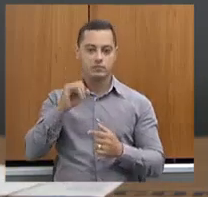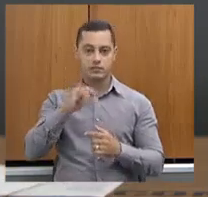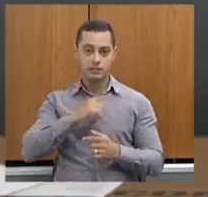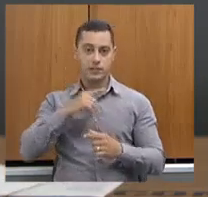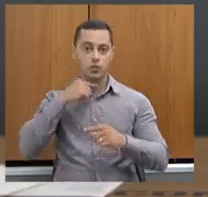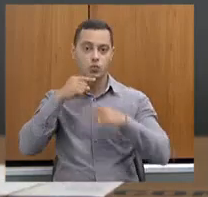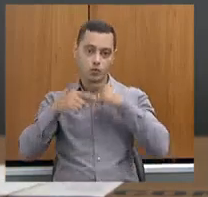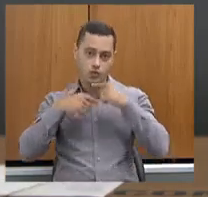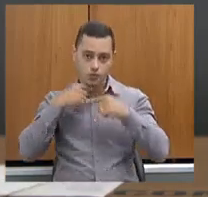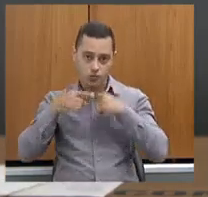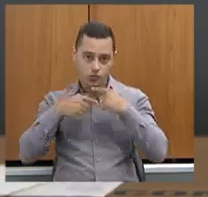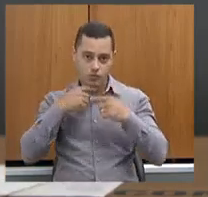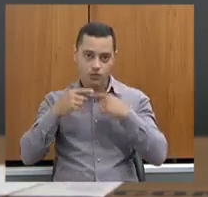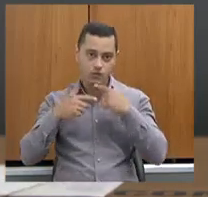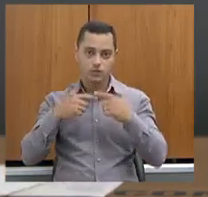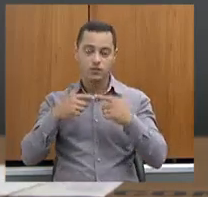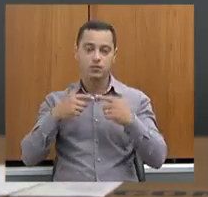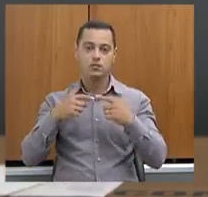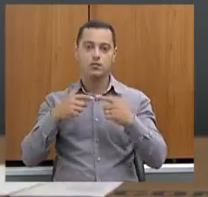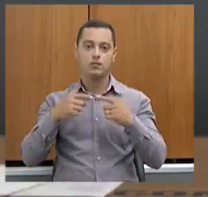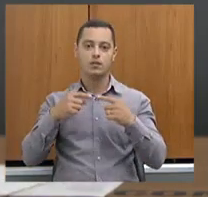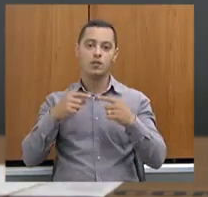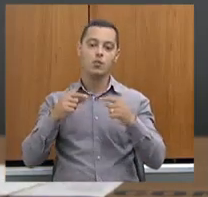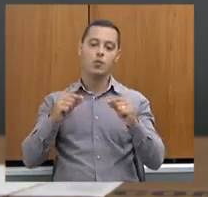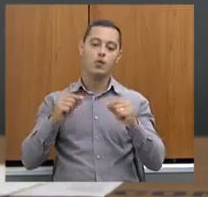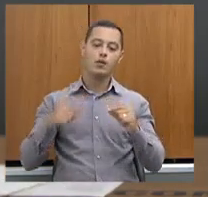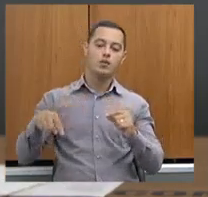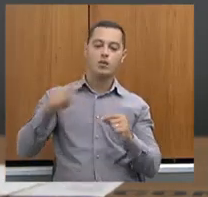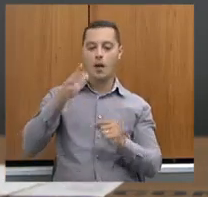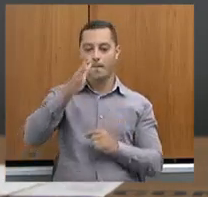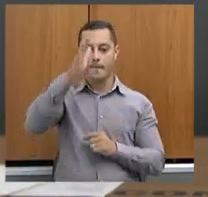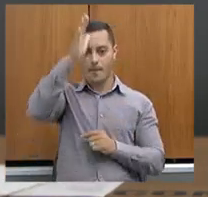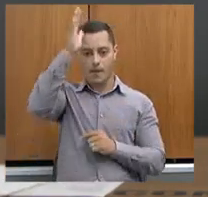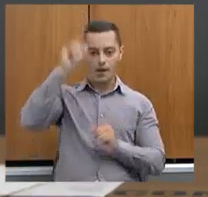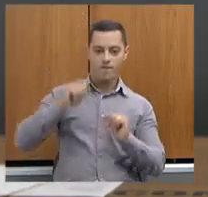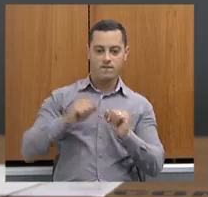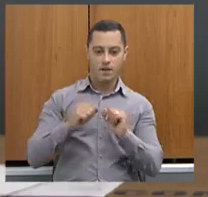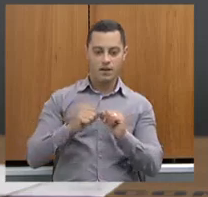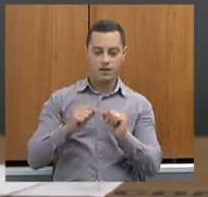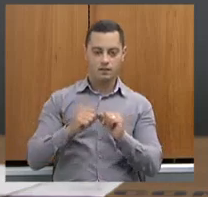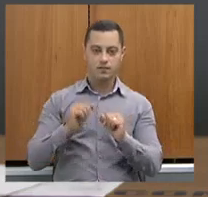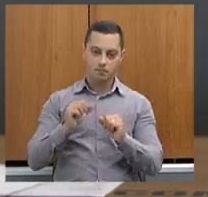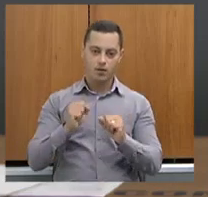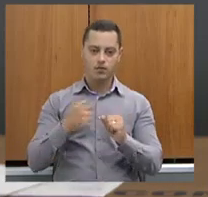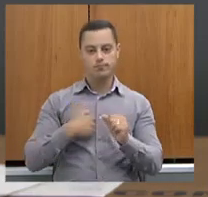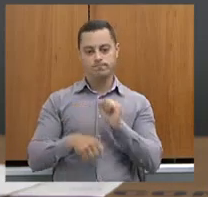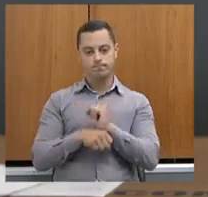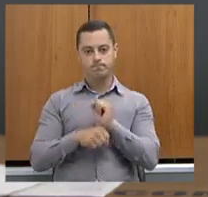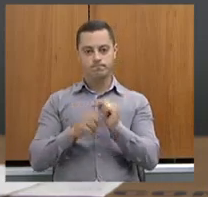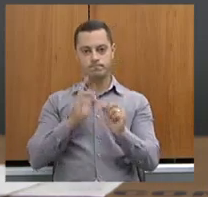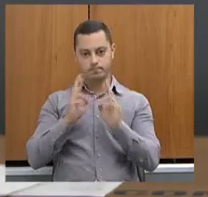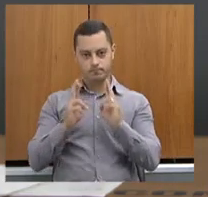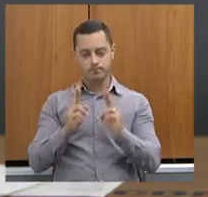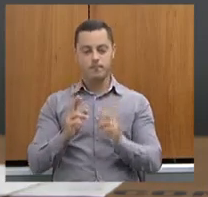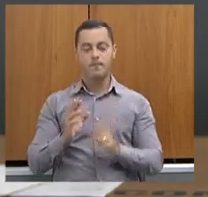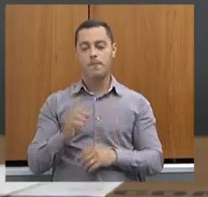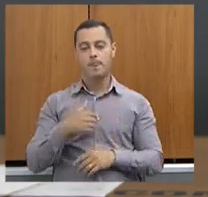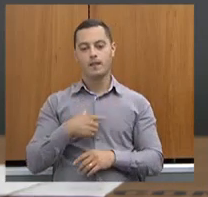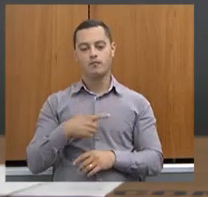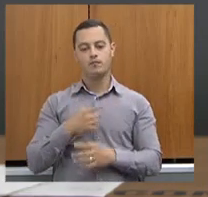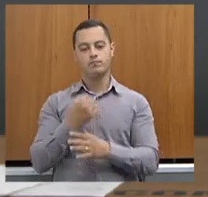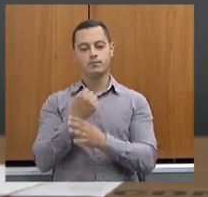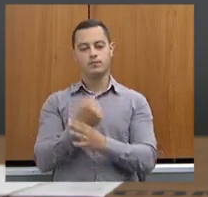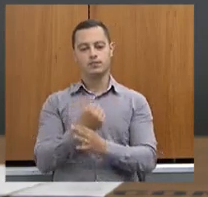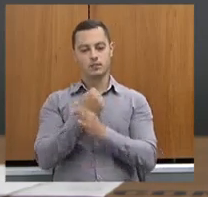no que se refere a atividade do Corpo de Bombeiros Militar de Minas Gerais mas eu tenho absoluta segurança em